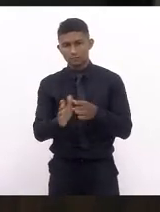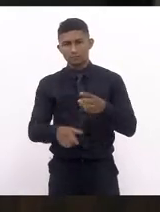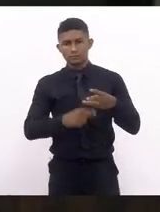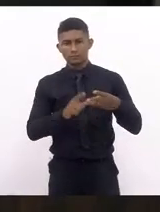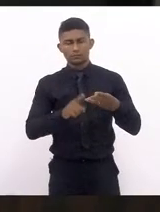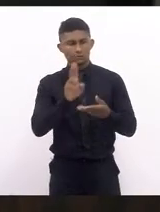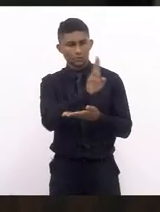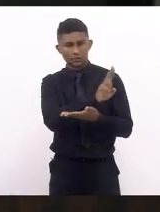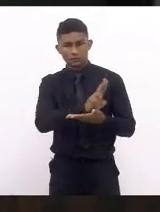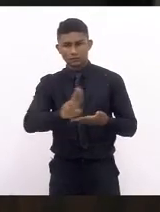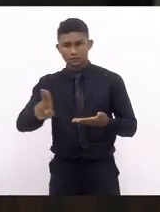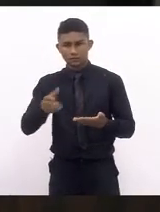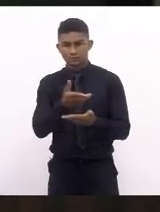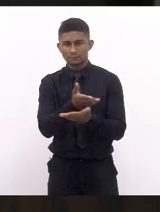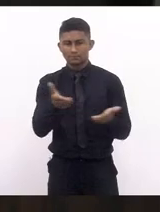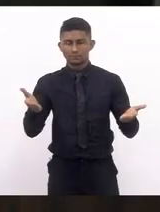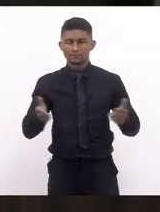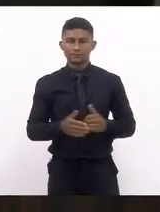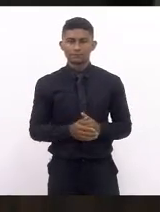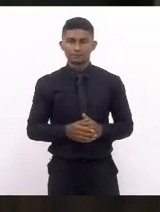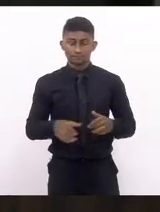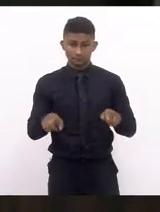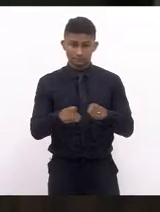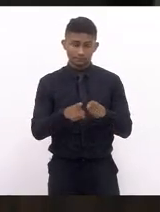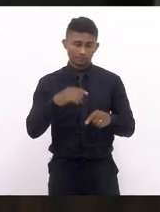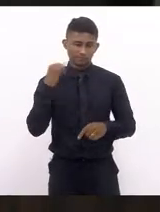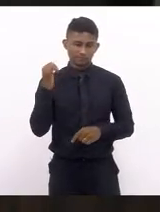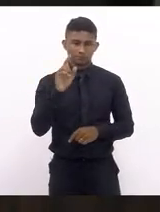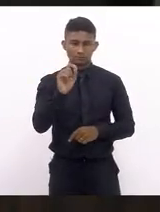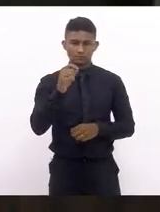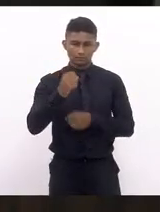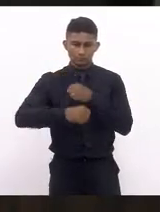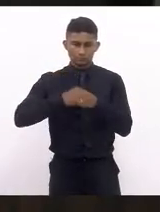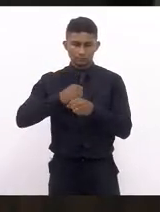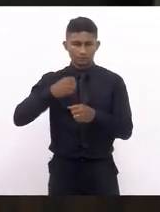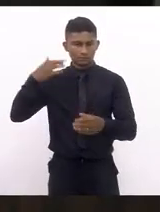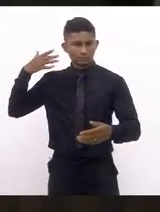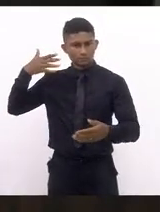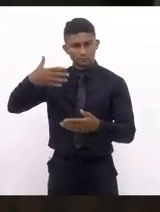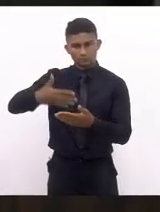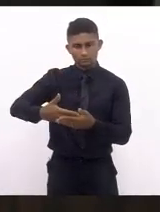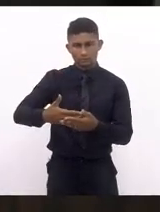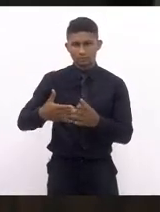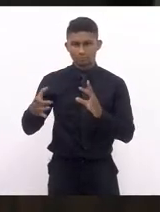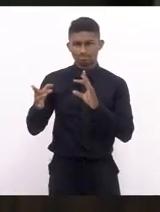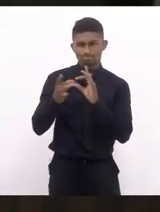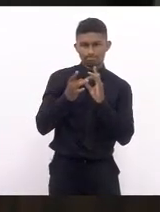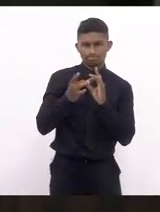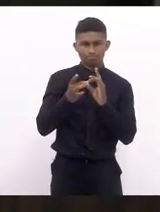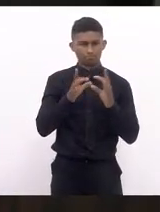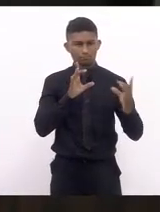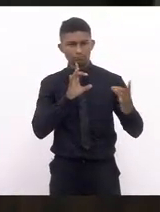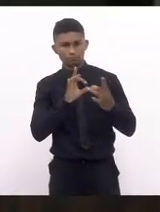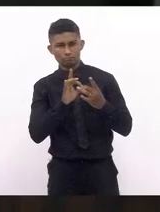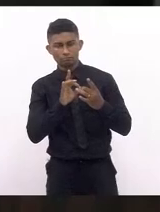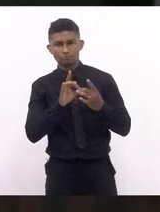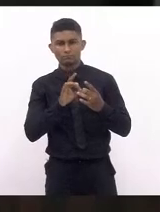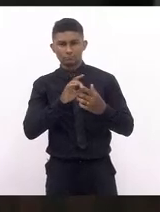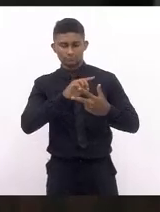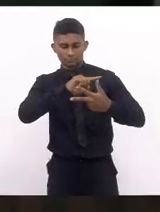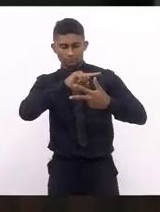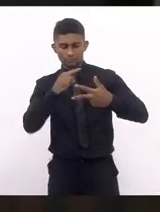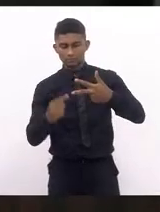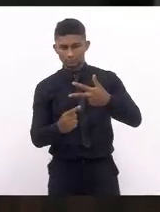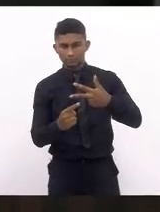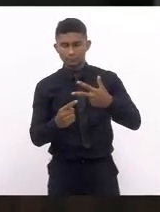e produção de novos imunizante entre os destaques ao longo do ano estão a união de forças e harmonia entre os poderes para